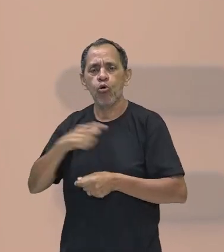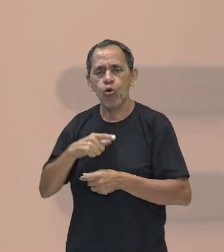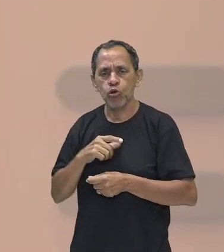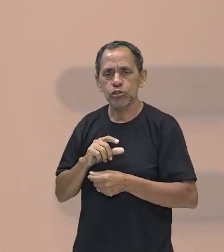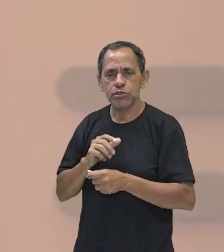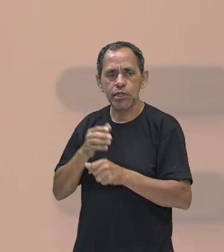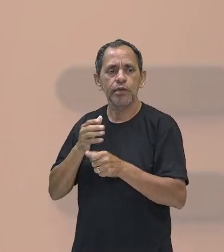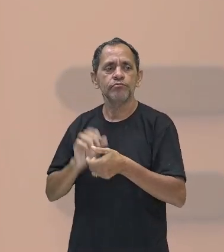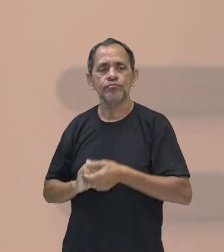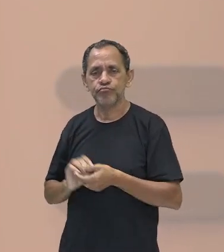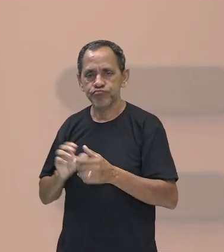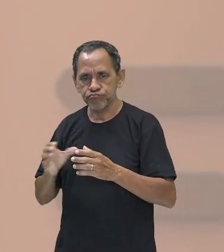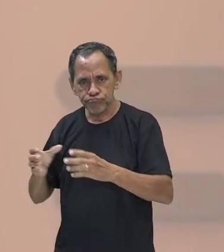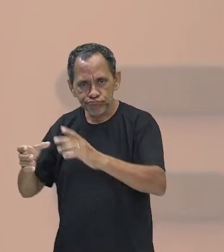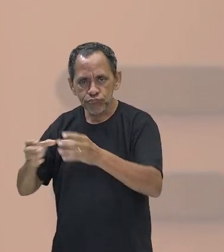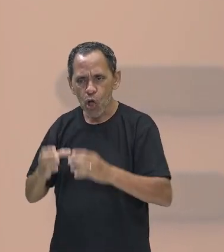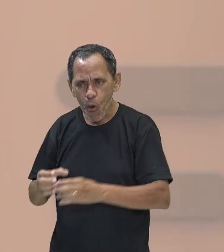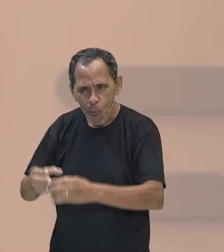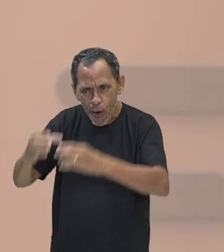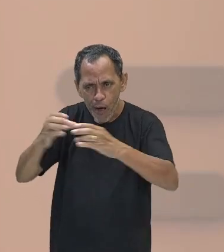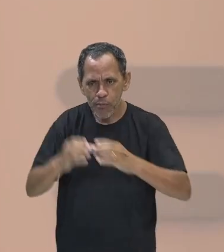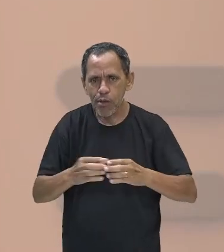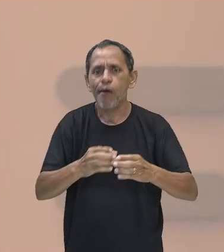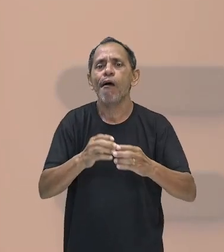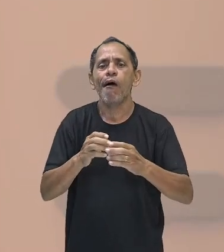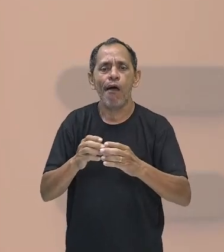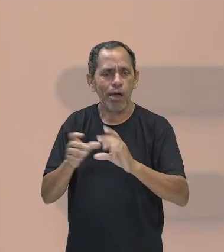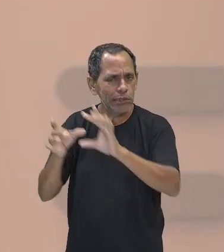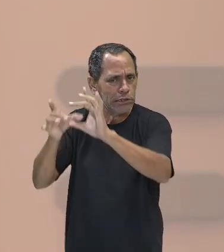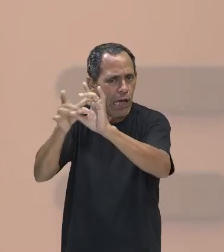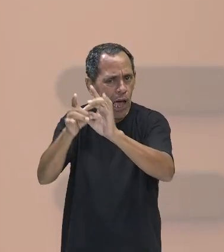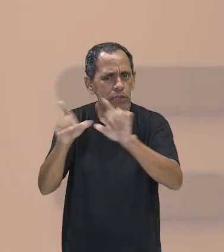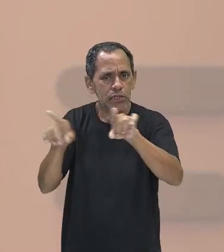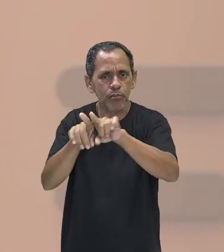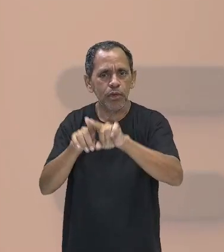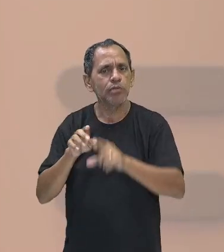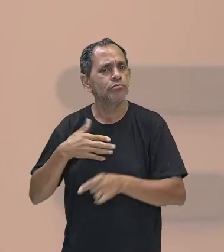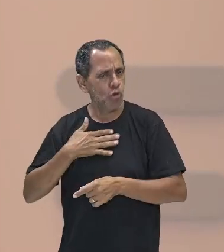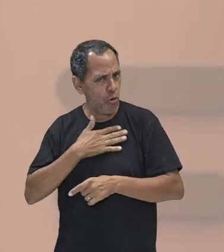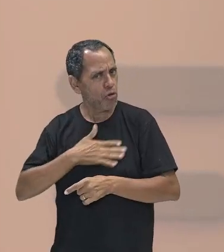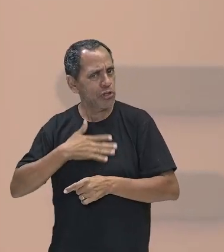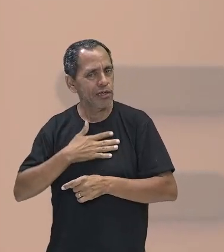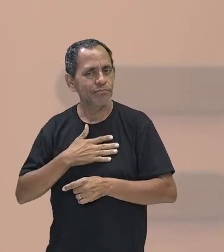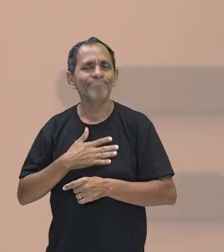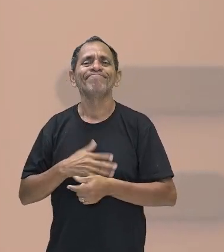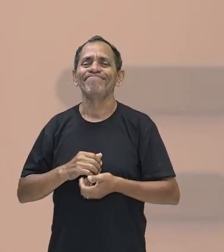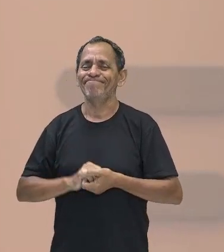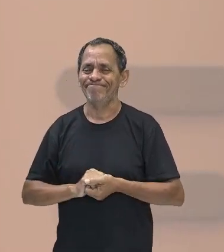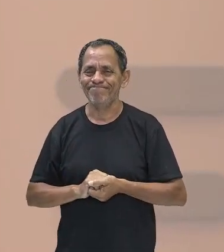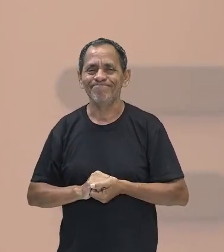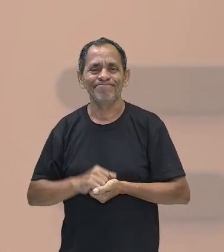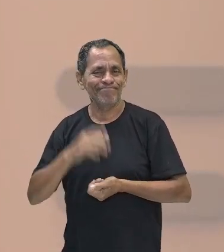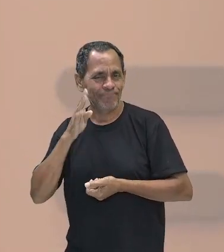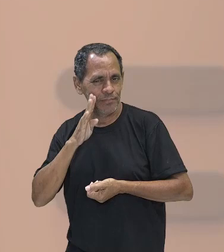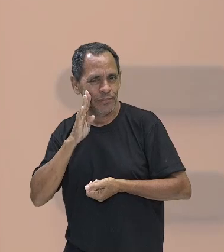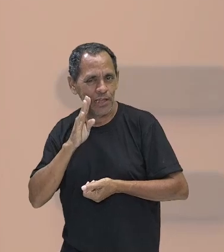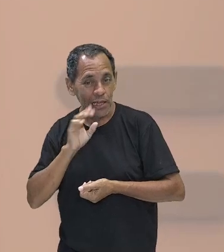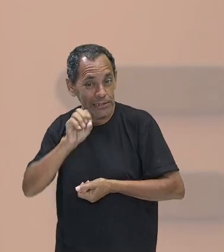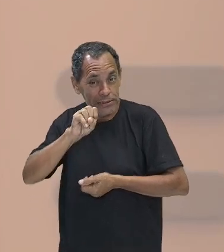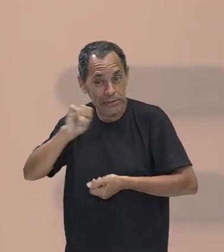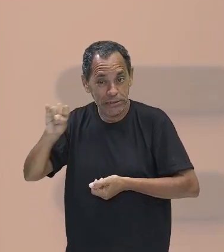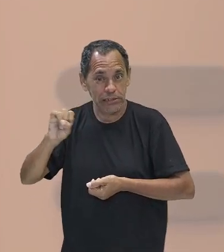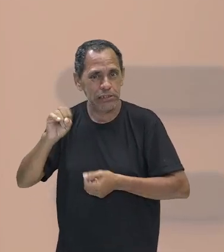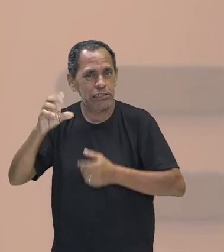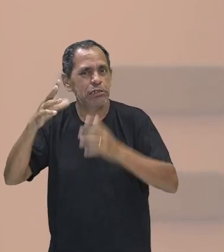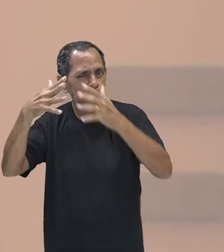eles estão de olho nessa guerra, inclusive gostando. Por quê? Opa, se eles estão brigando, daqui a pouco eu vou lá e faço o meu imperialismo em cima